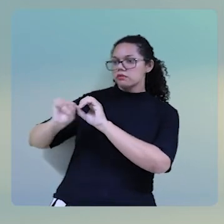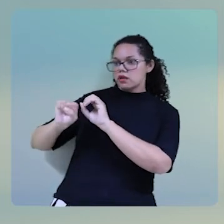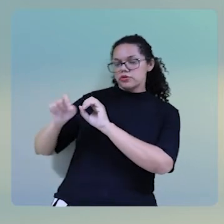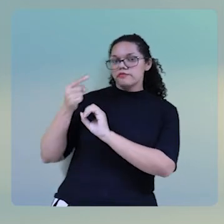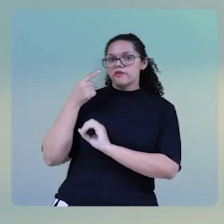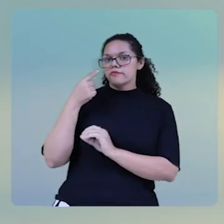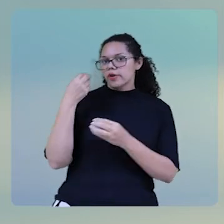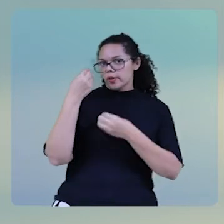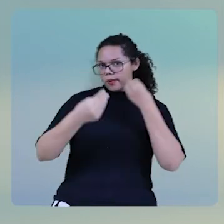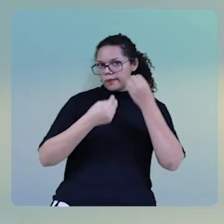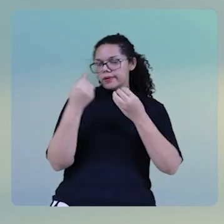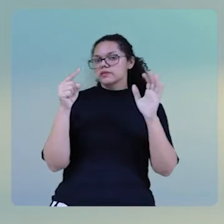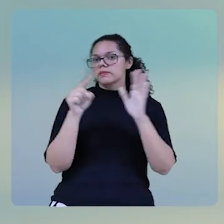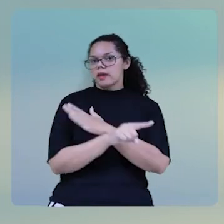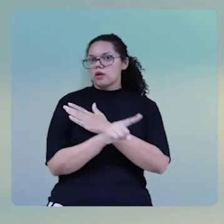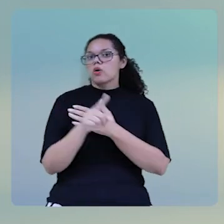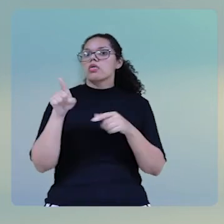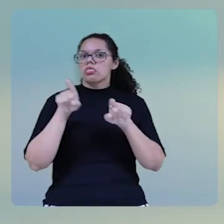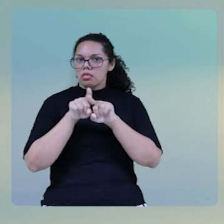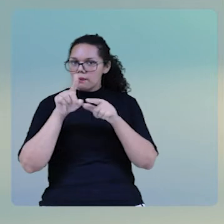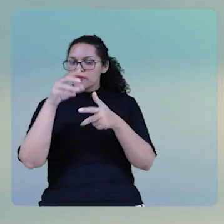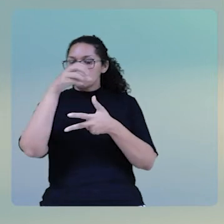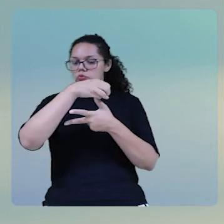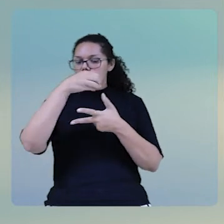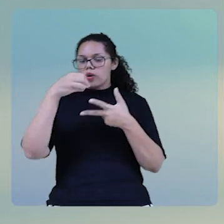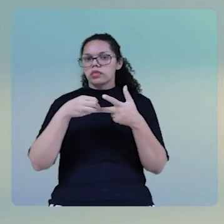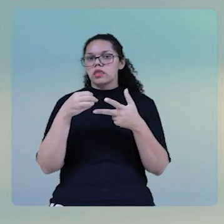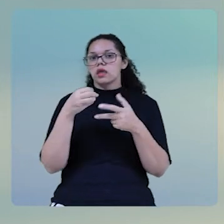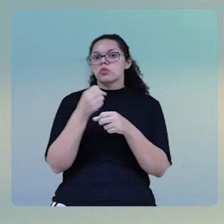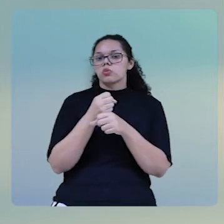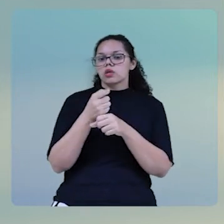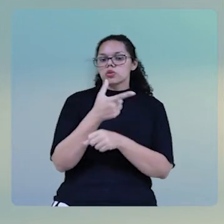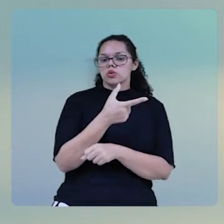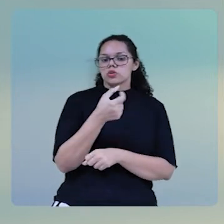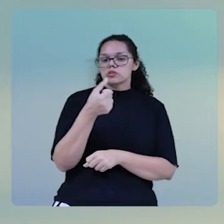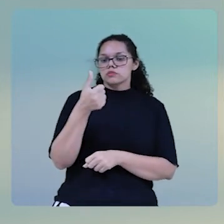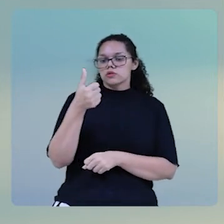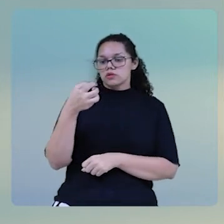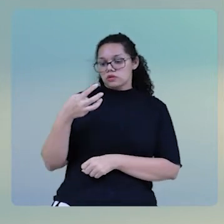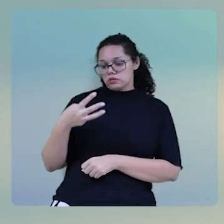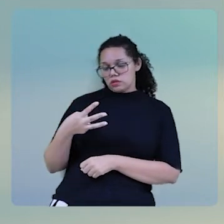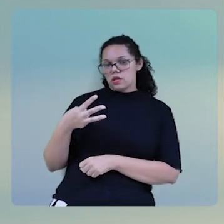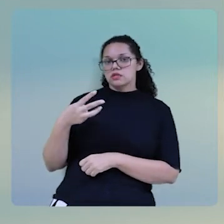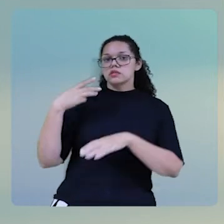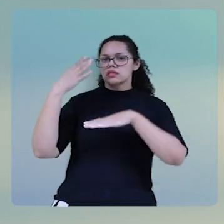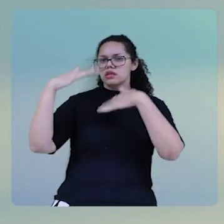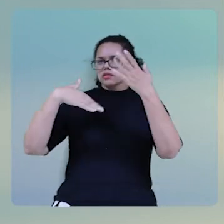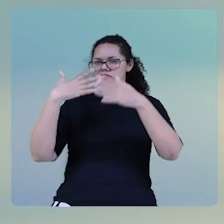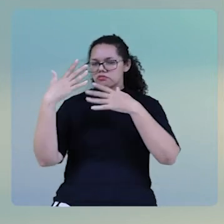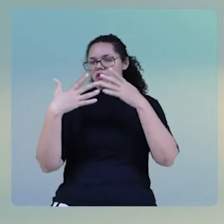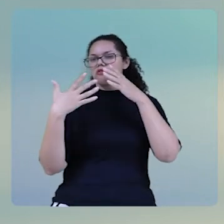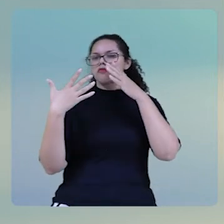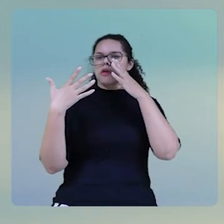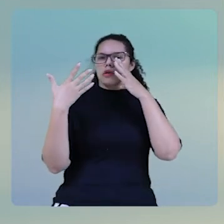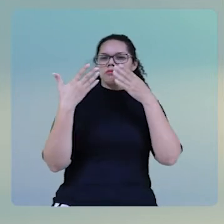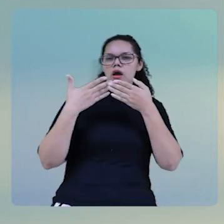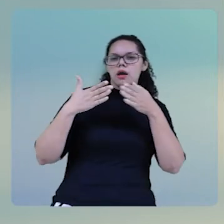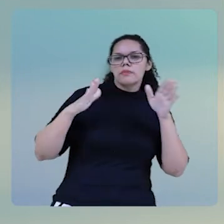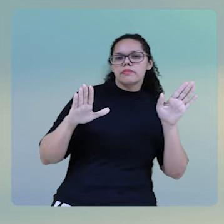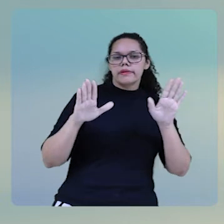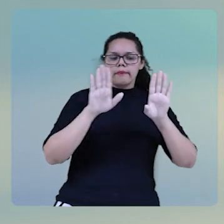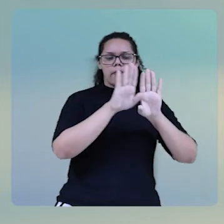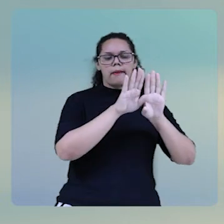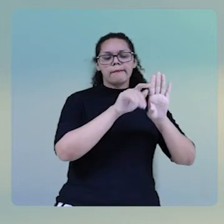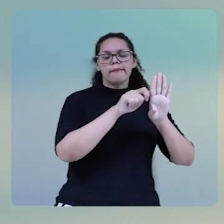nela. Também foi do Enem de 2013, ó. Desenvolvendo-se um dispositivo para abrir automaticamente uma porta no qual um